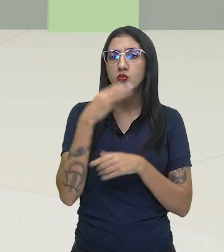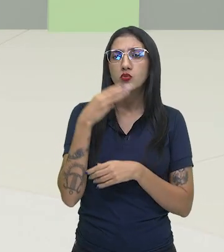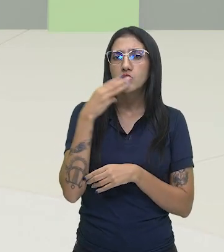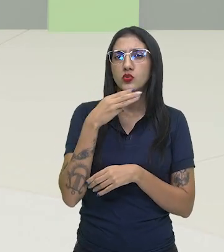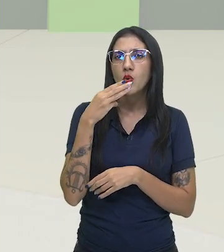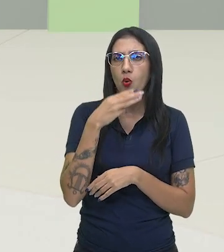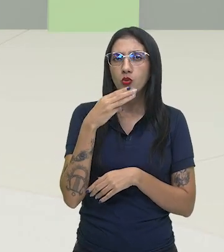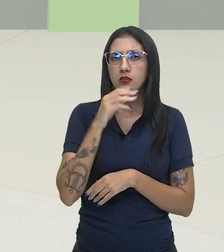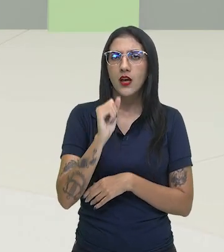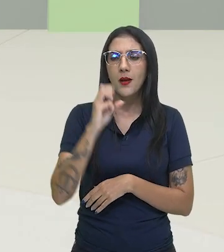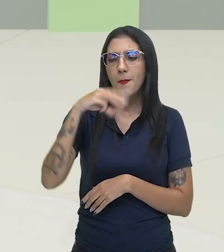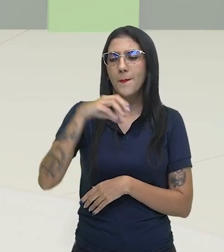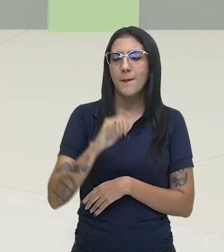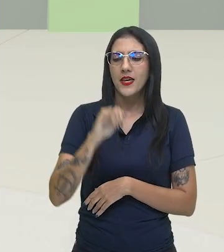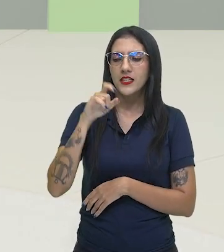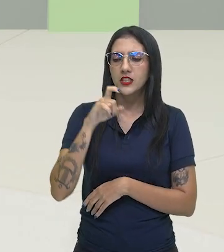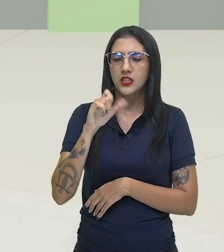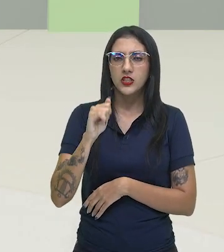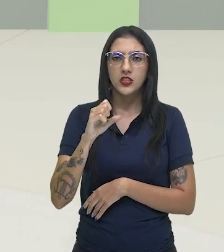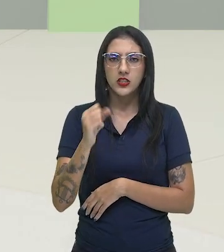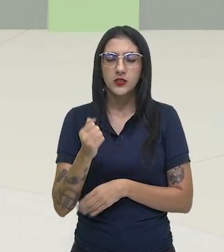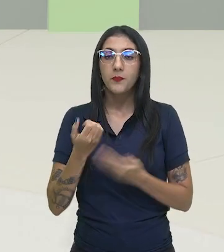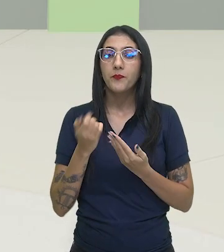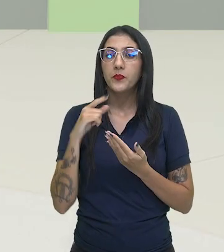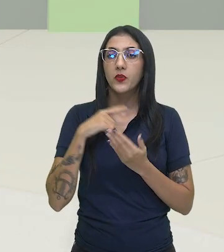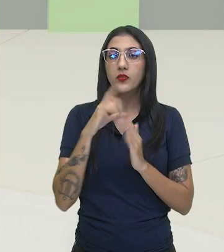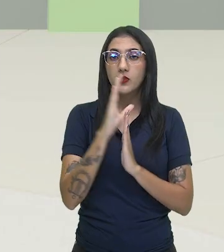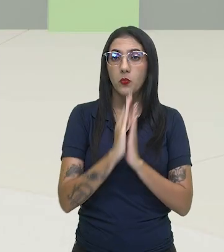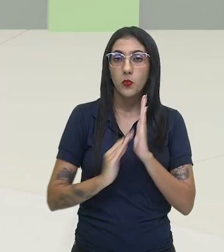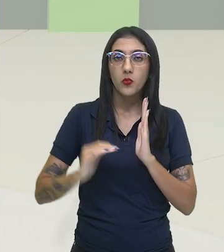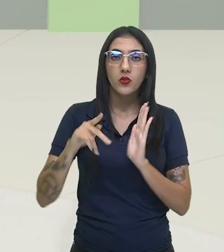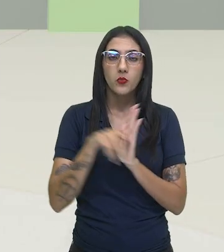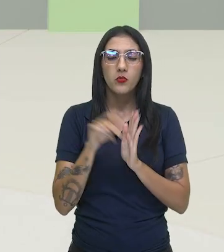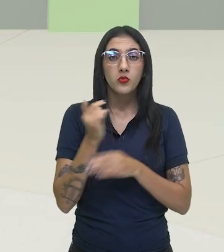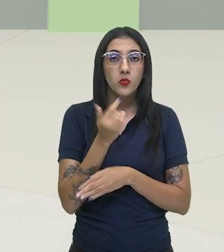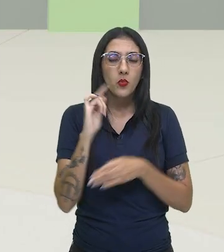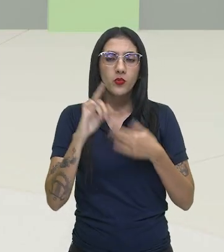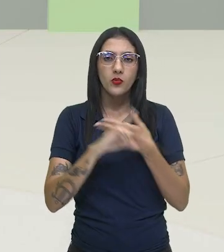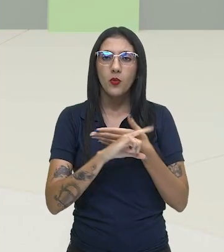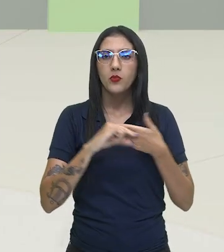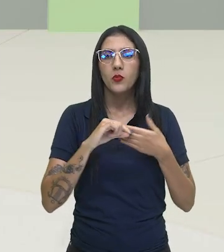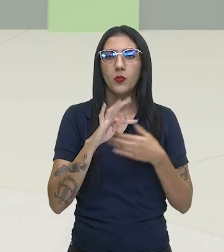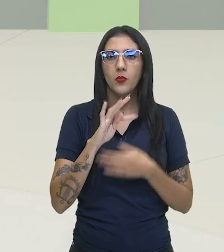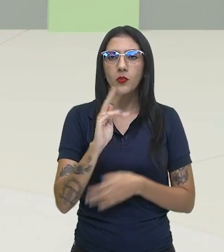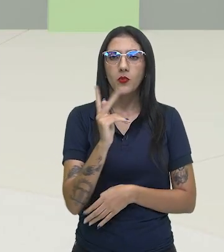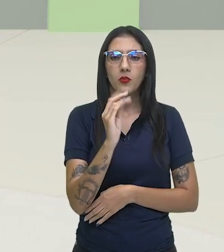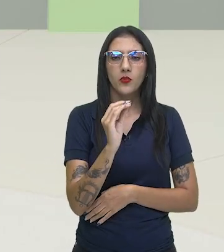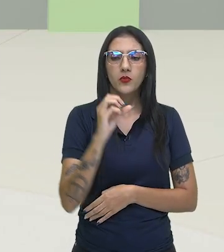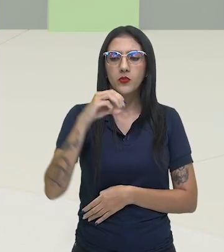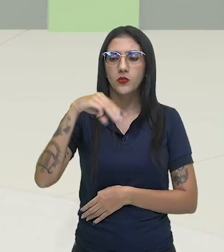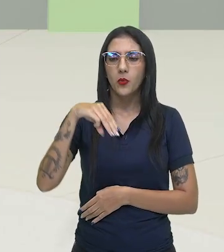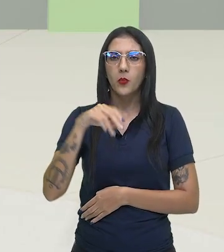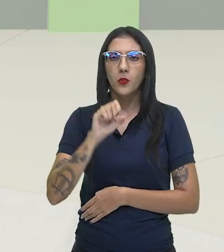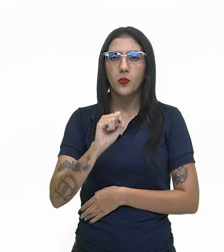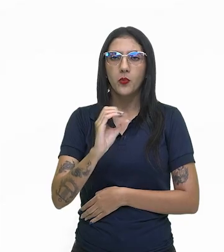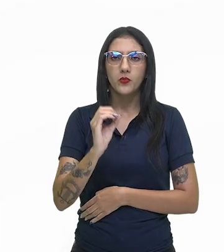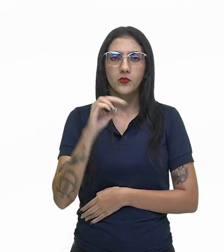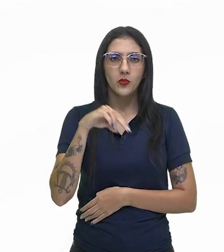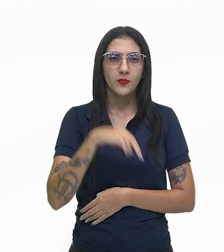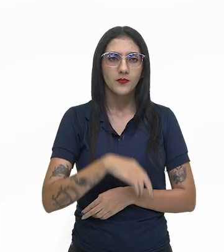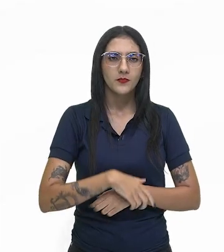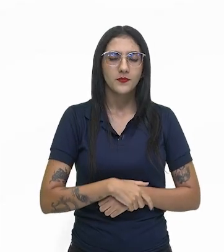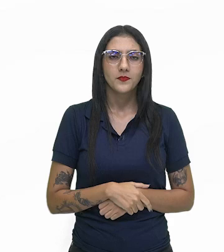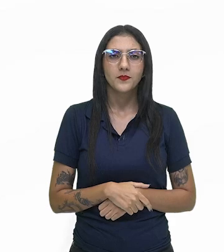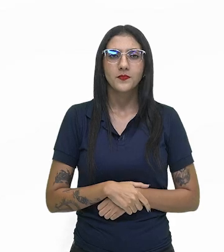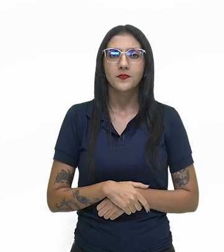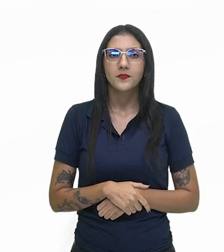esse modelo que eu estou falando é o modelo atômico de Thompson. Vamos ver o que Thompson falava sobre o seu modelo.